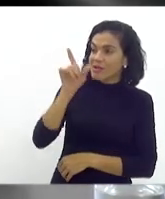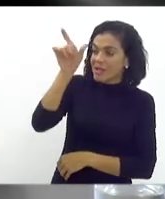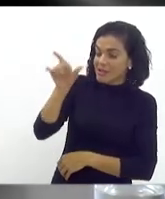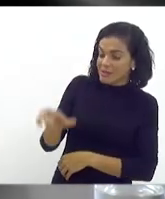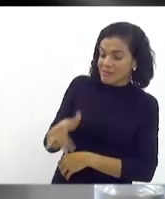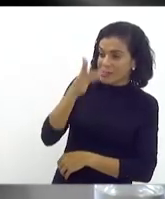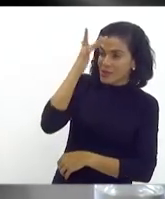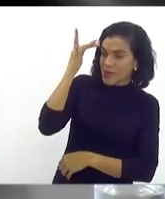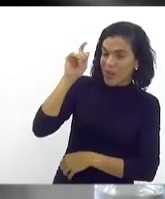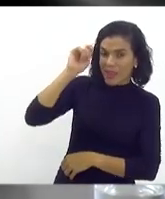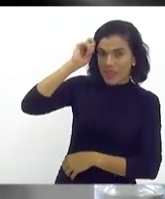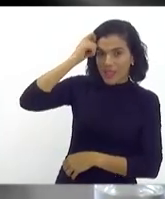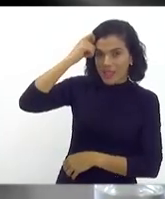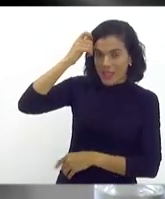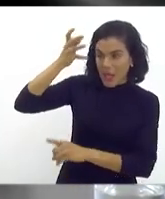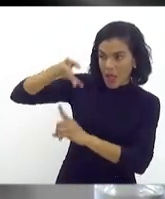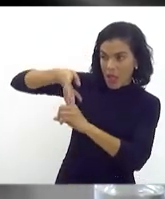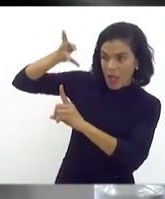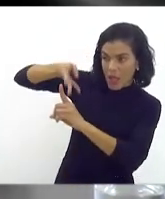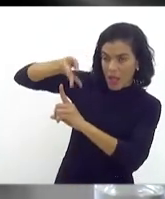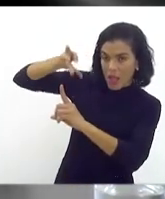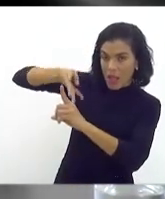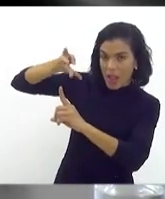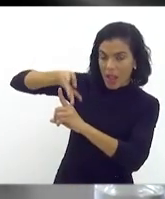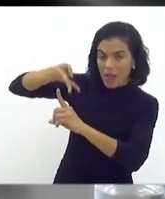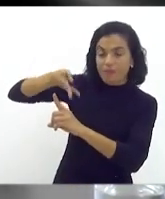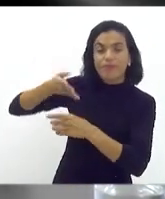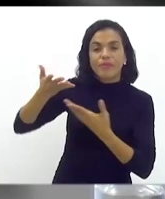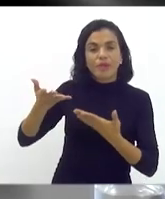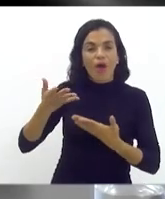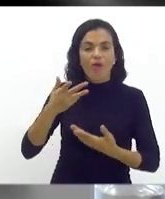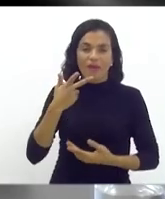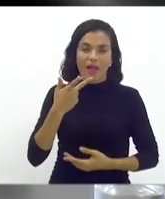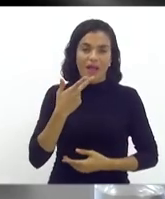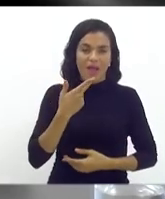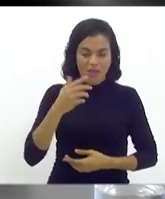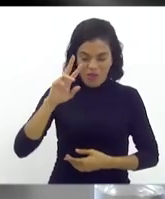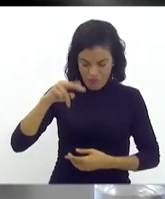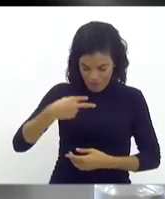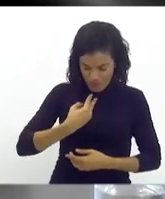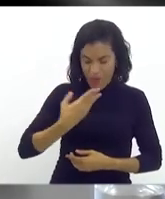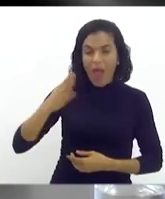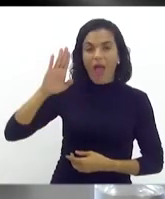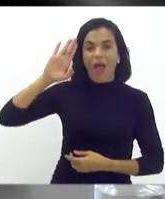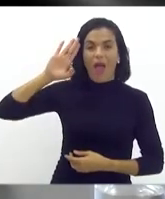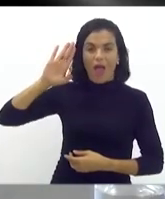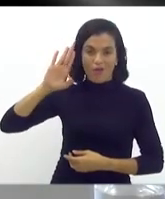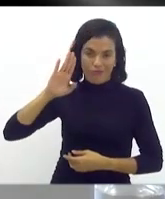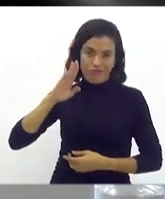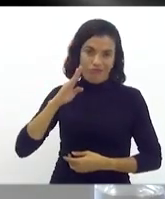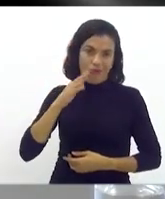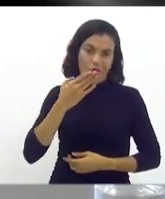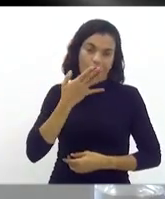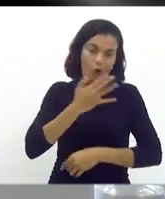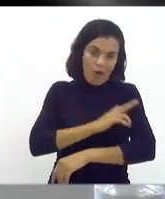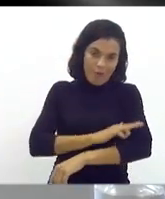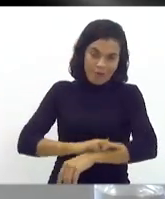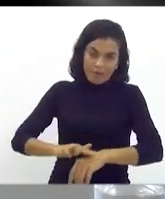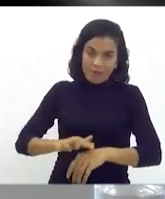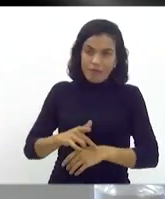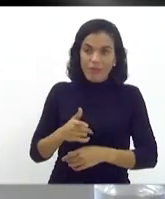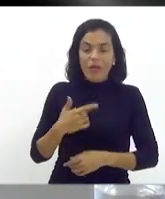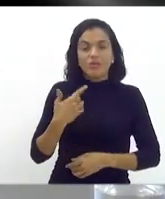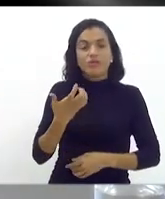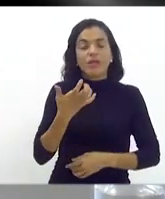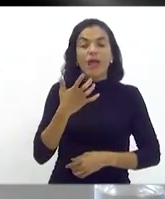então é importante que se diga que haja essa declaração né é importante que tem o que a gente quer é